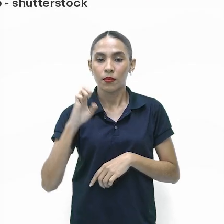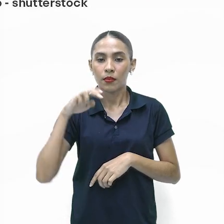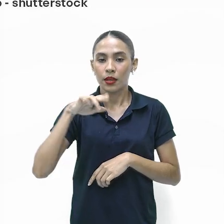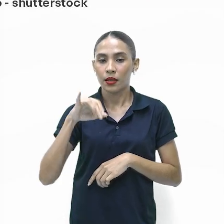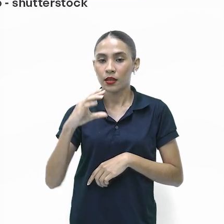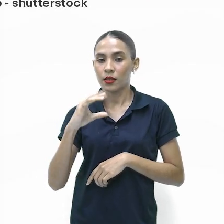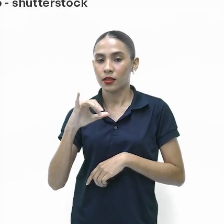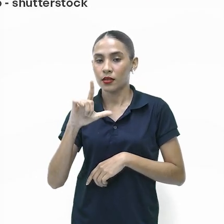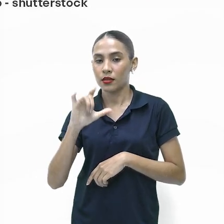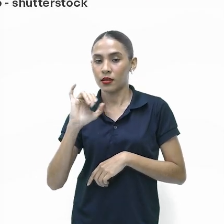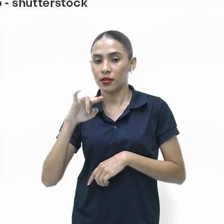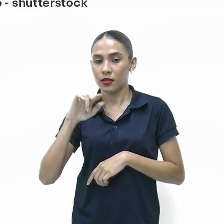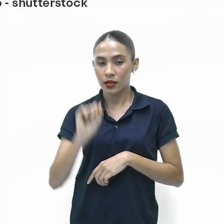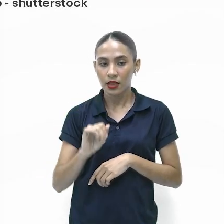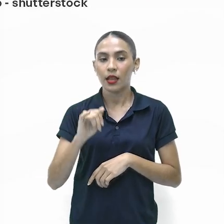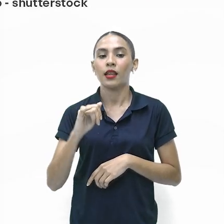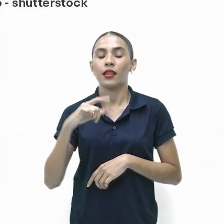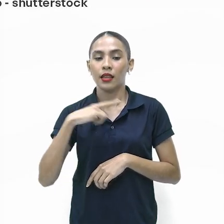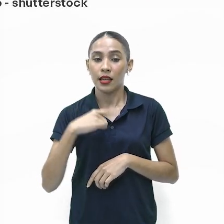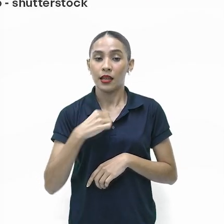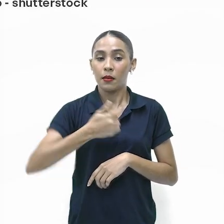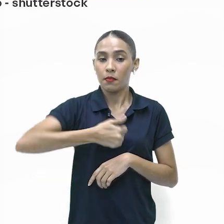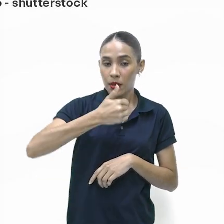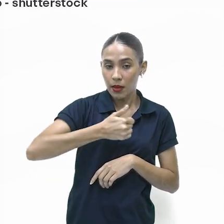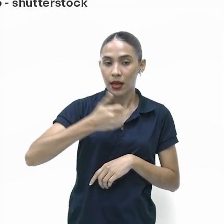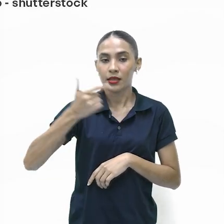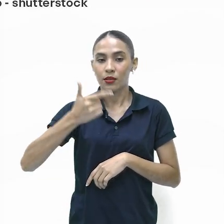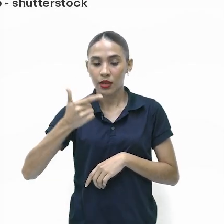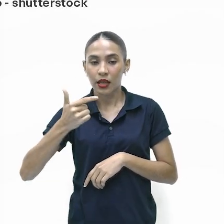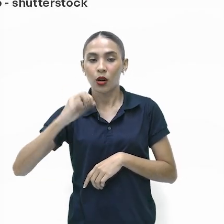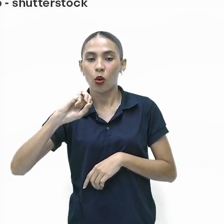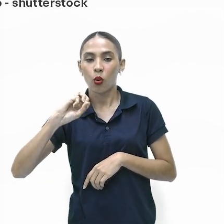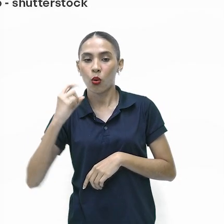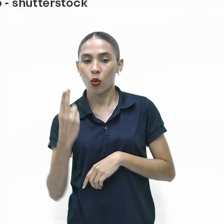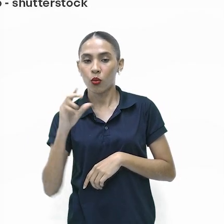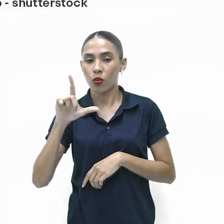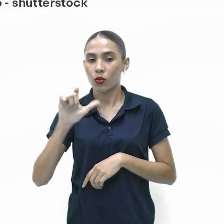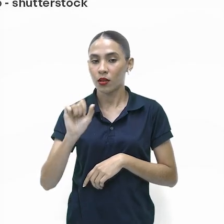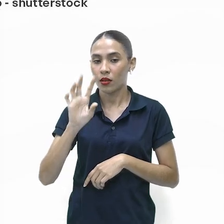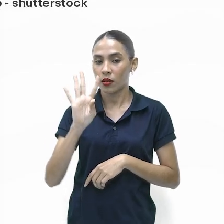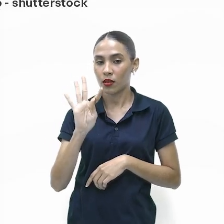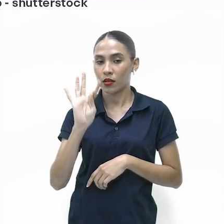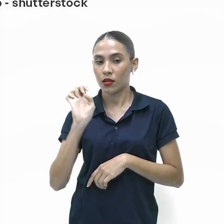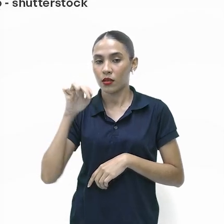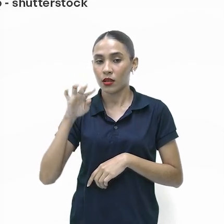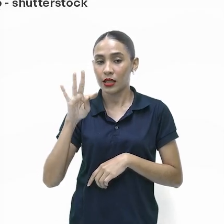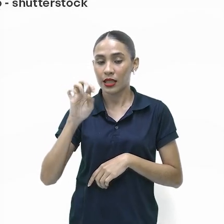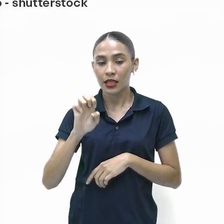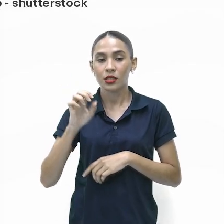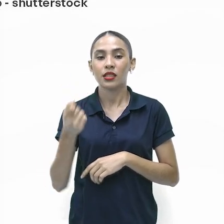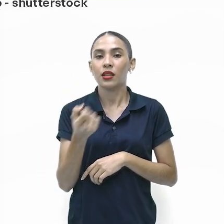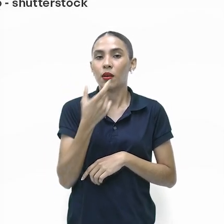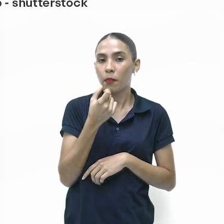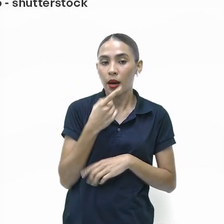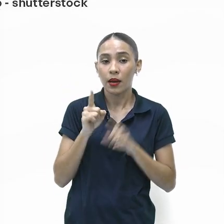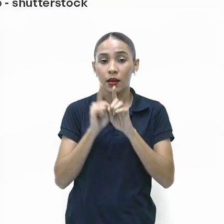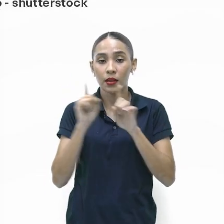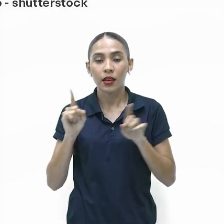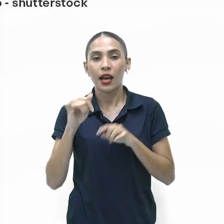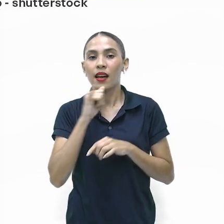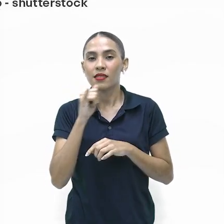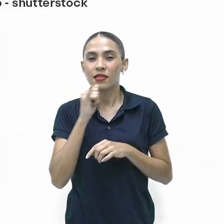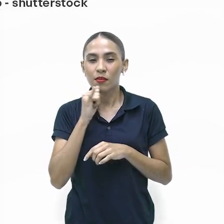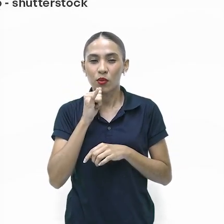aí vários estágios de sífilis, né, a sífilis primária, secundária ou latente, você trata apenas com uma dose, e na